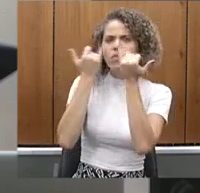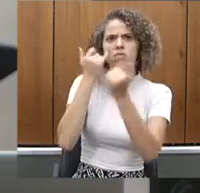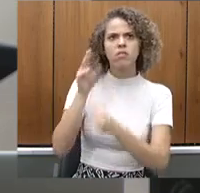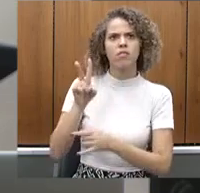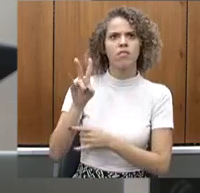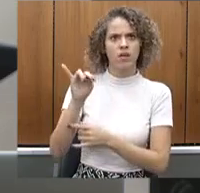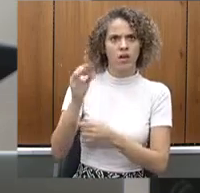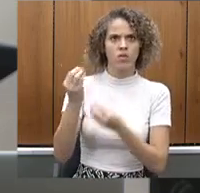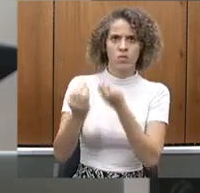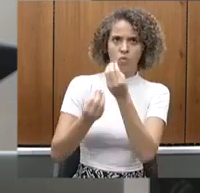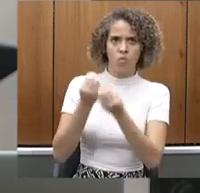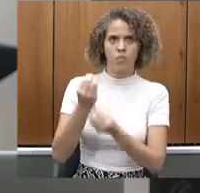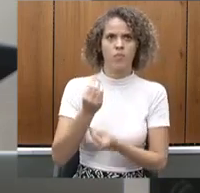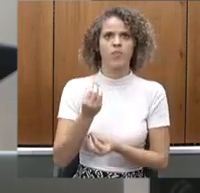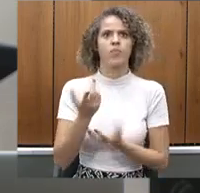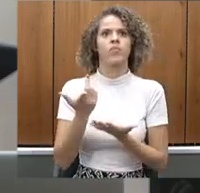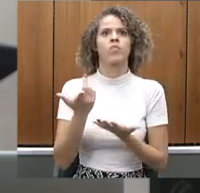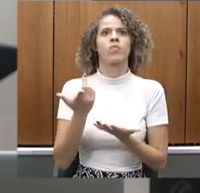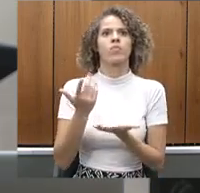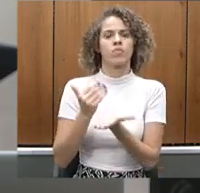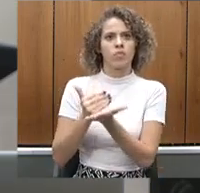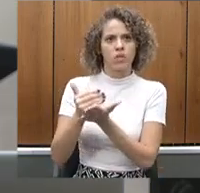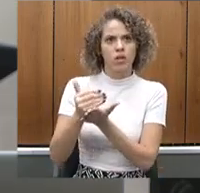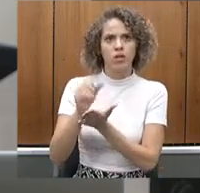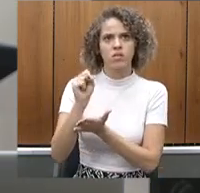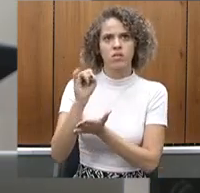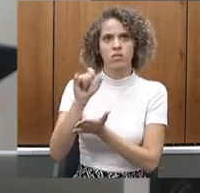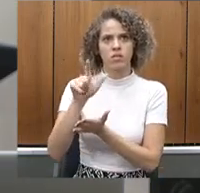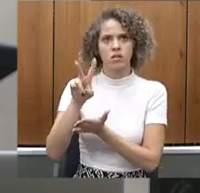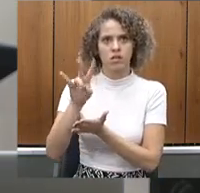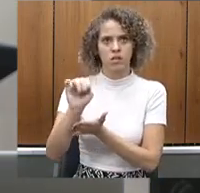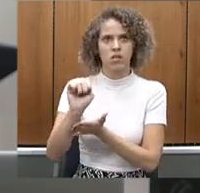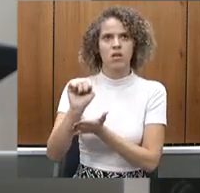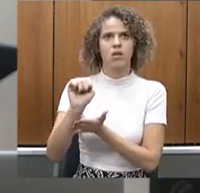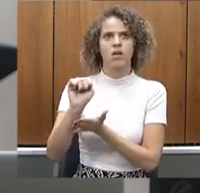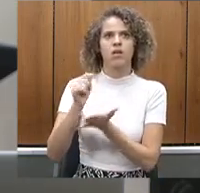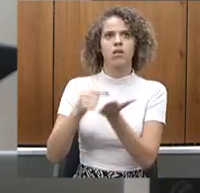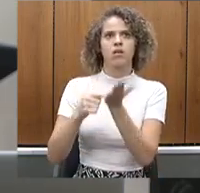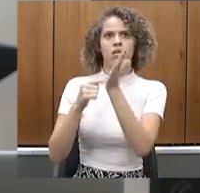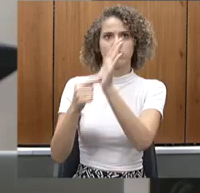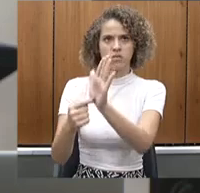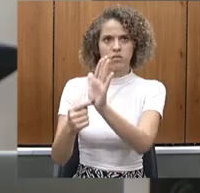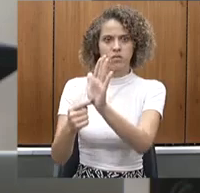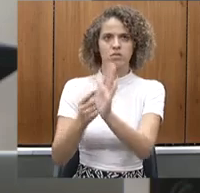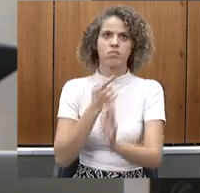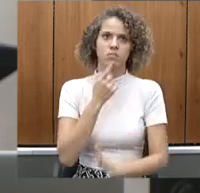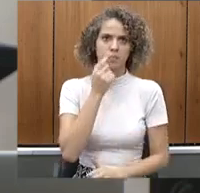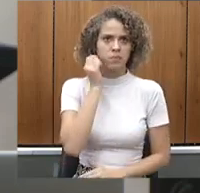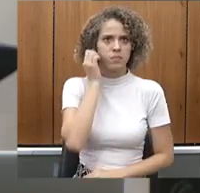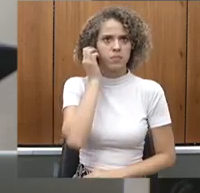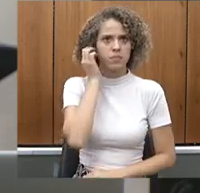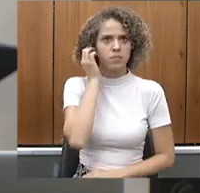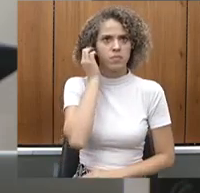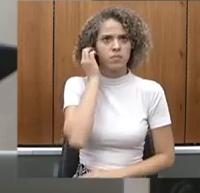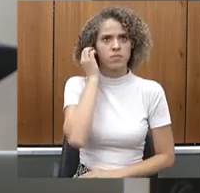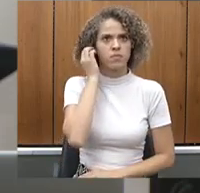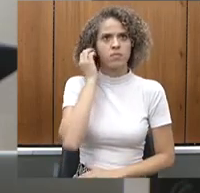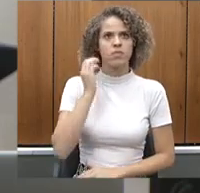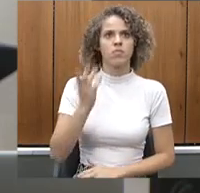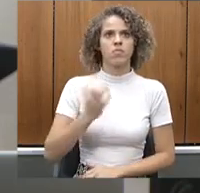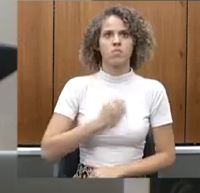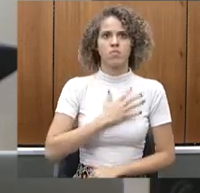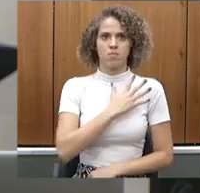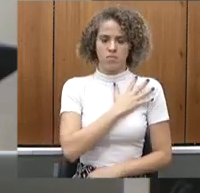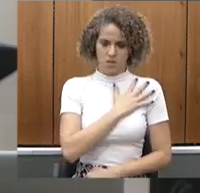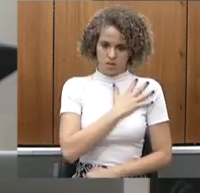João Leite Dalmo Ribeiro Silva e Gustavo Santana se assim o desejarem o mandante eu queria primeiro